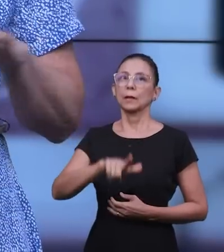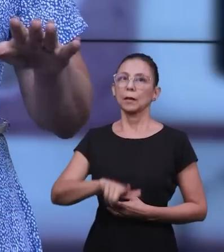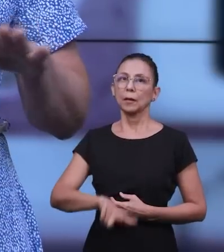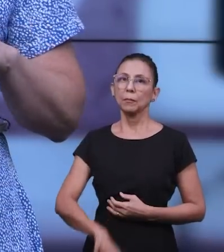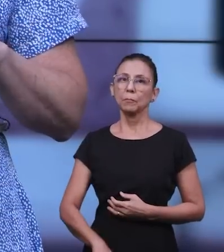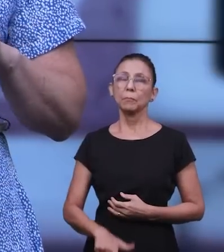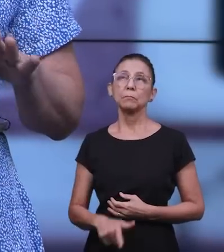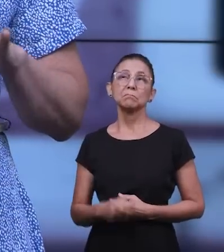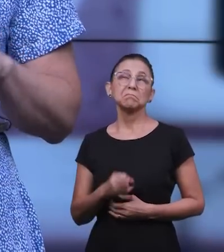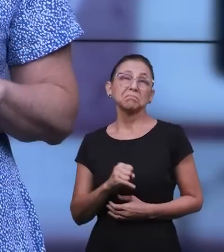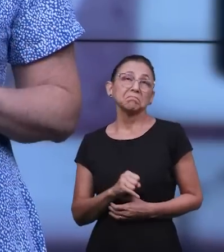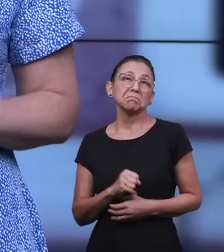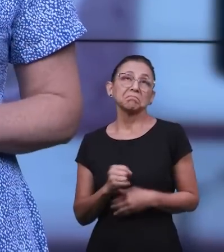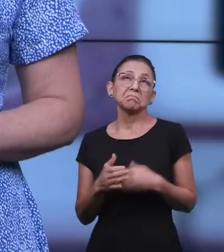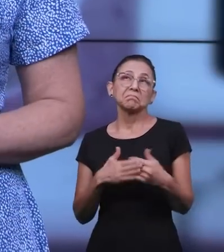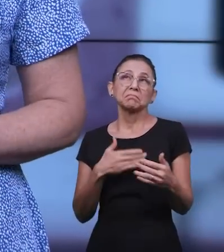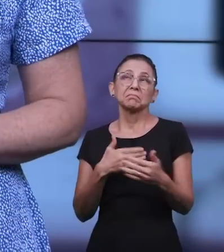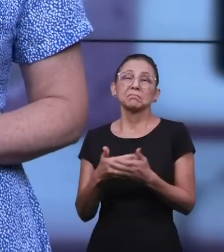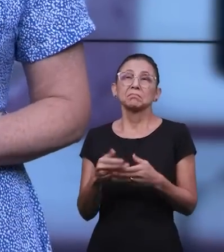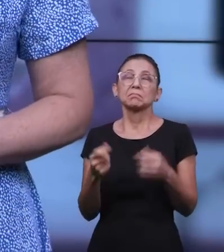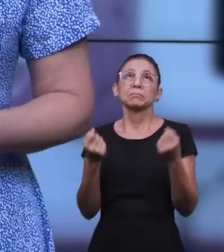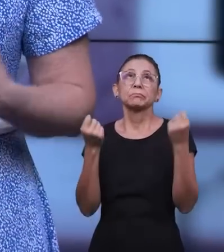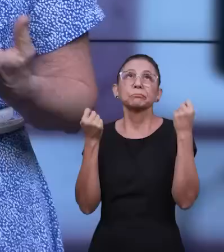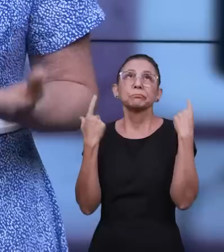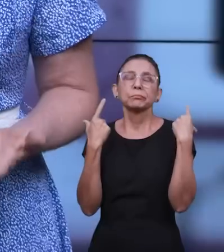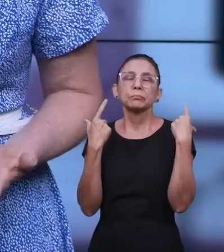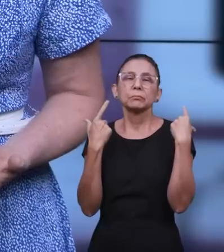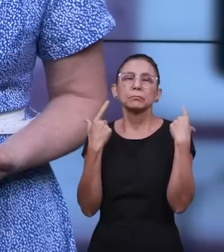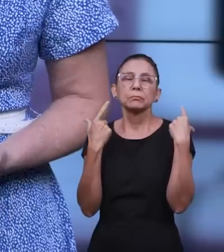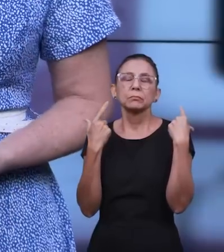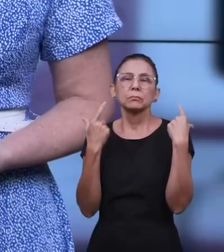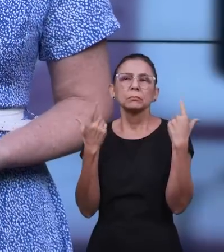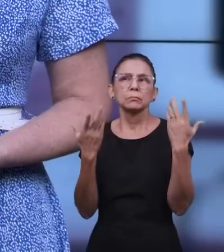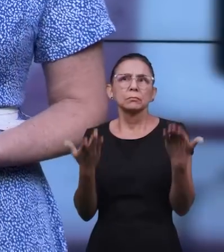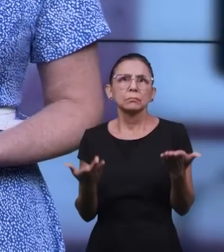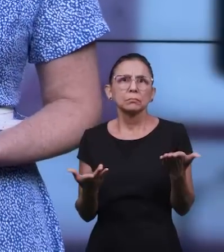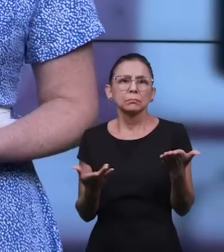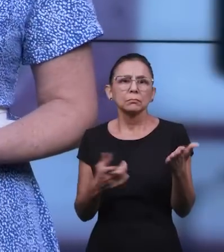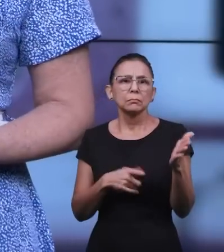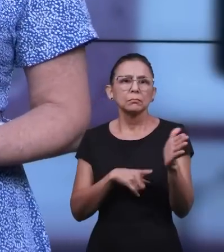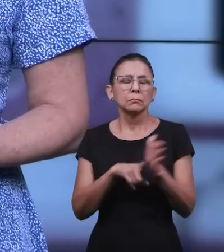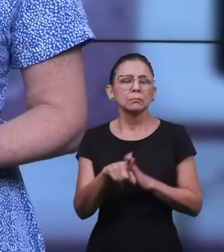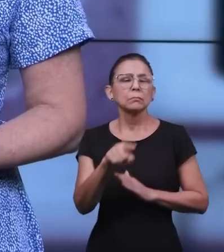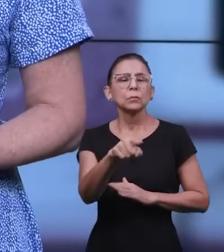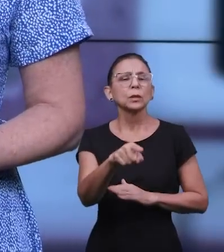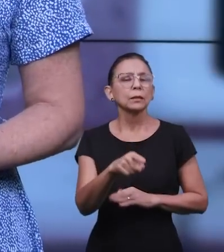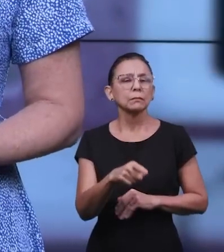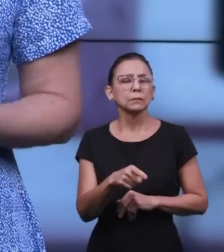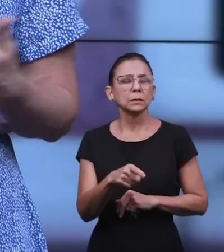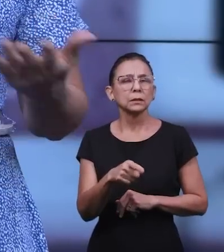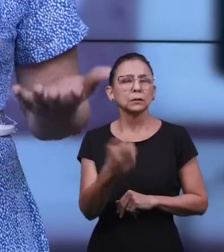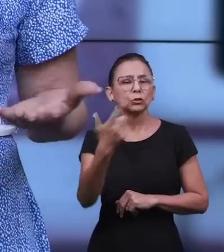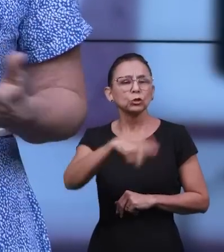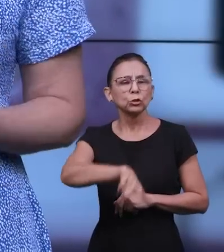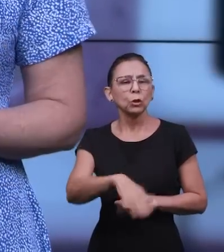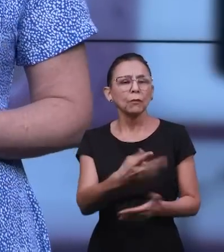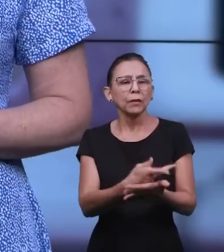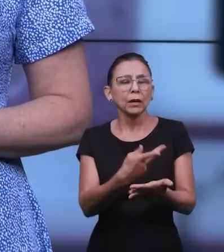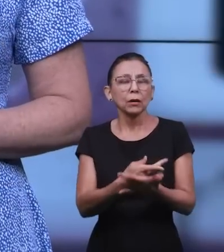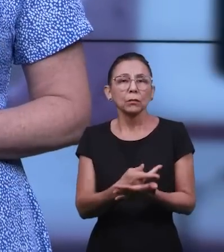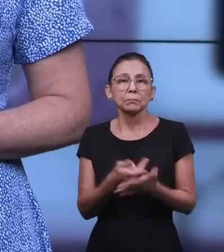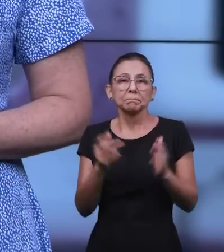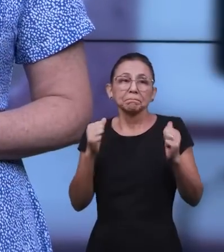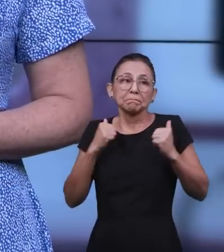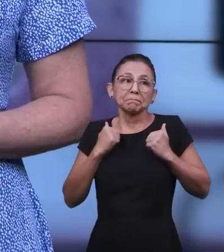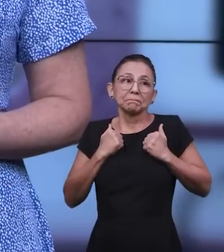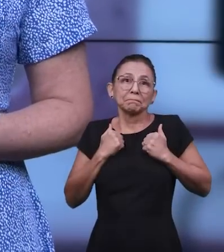se nada tivesse sido dito a ele. E quando questionado por que repetiu o erro, não sabem responder